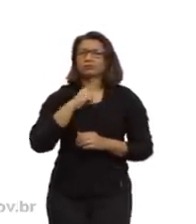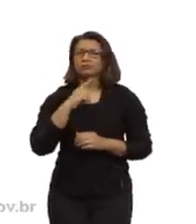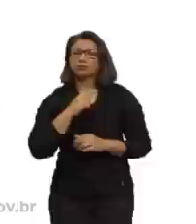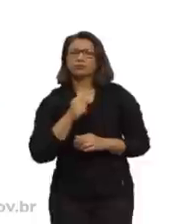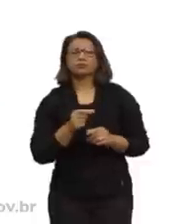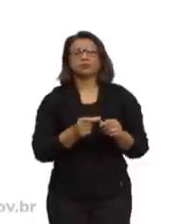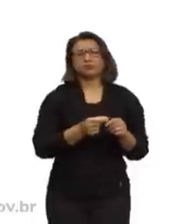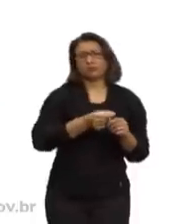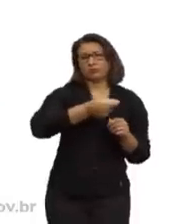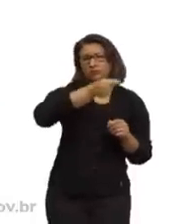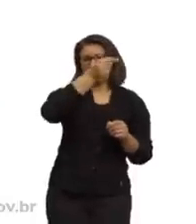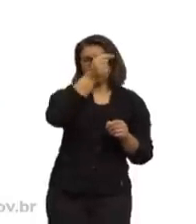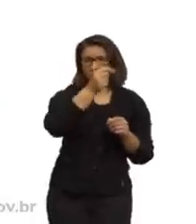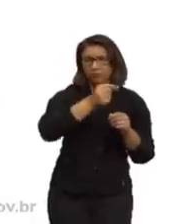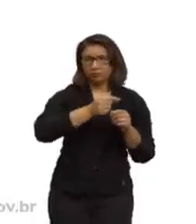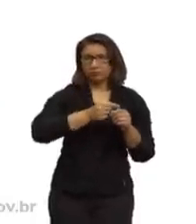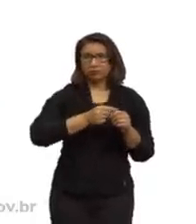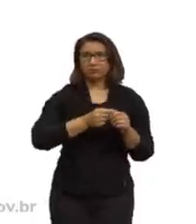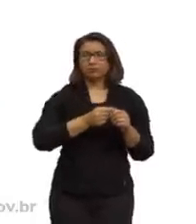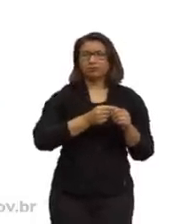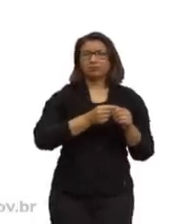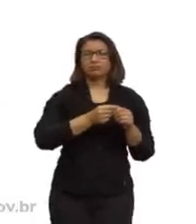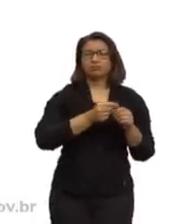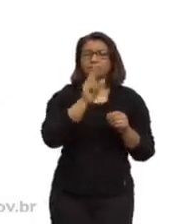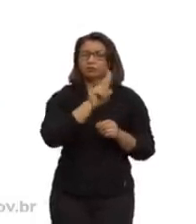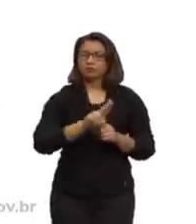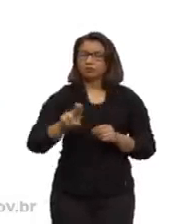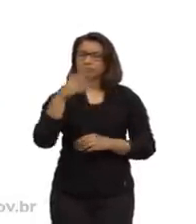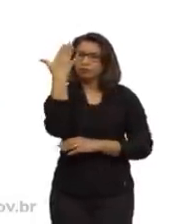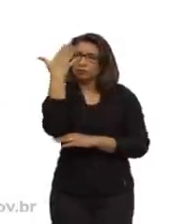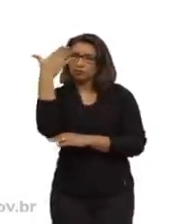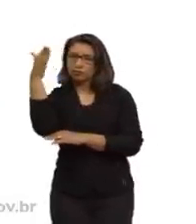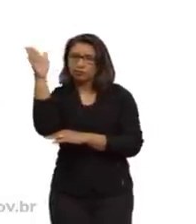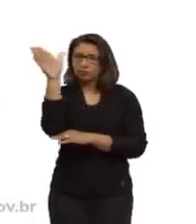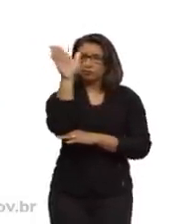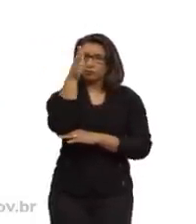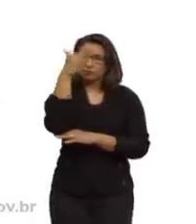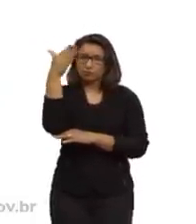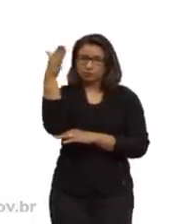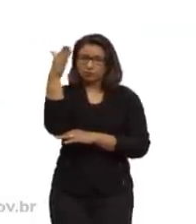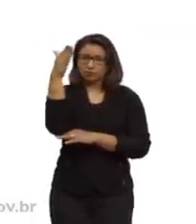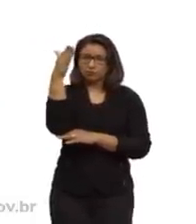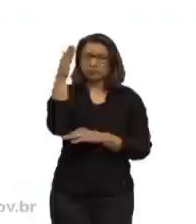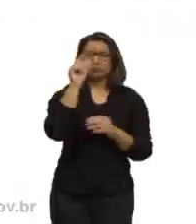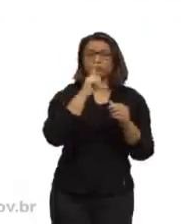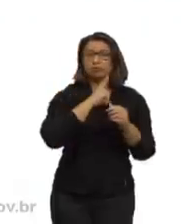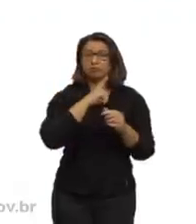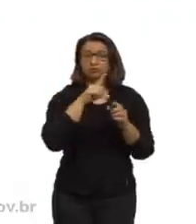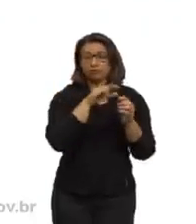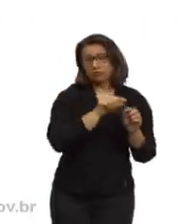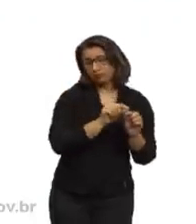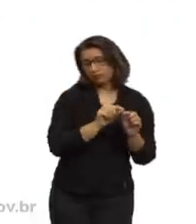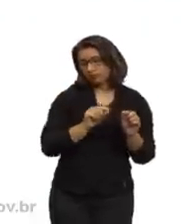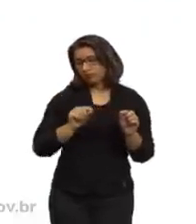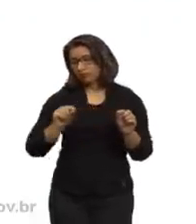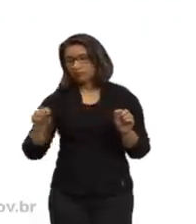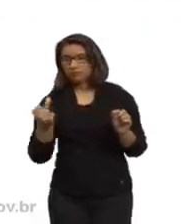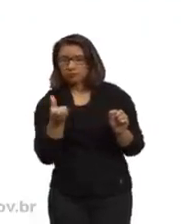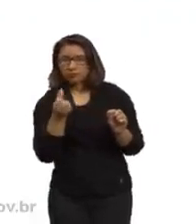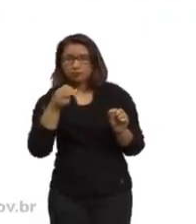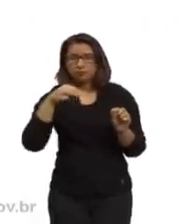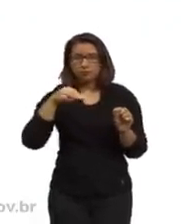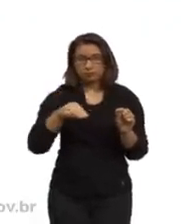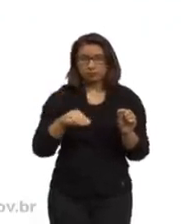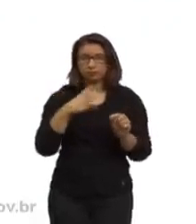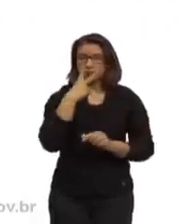mastro usado para hasteamento de bandeiras projeta uma sombra cujo comprimento é 6 metros.